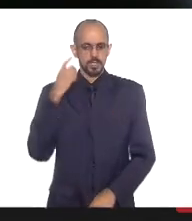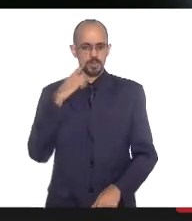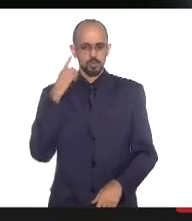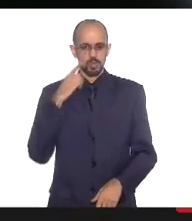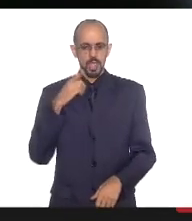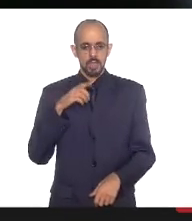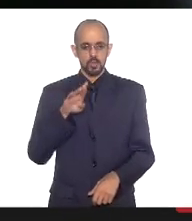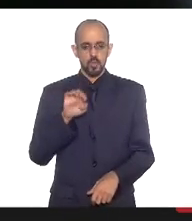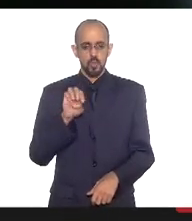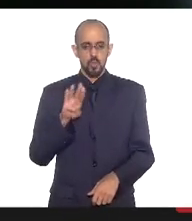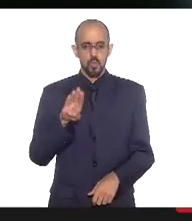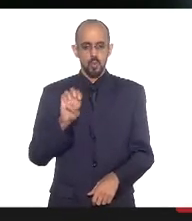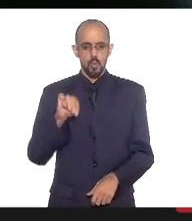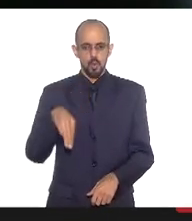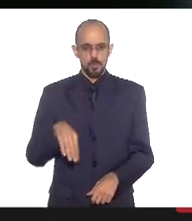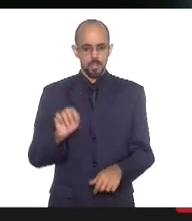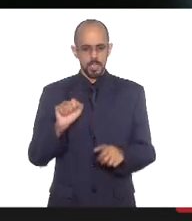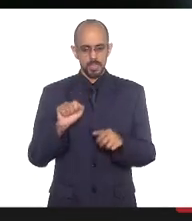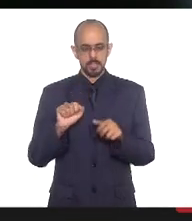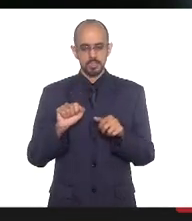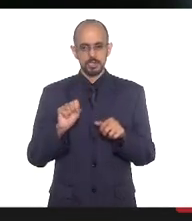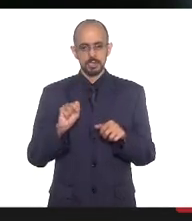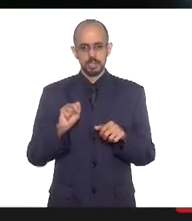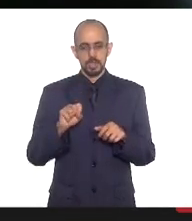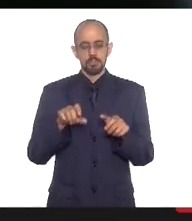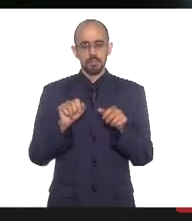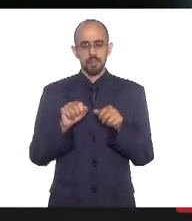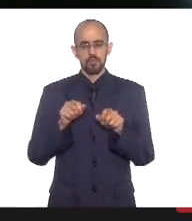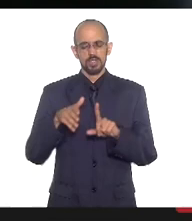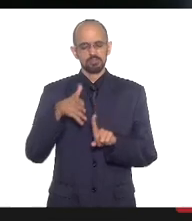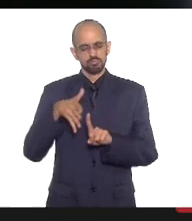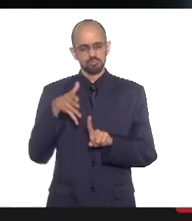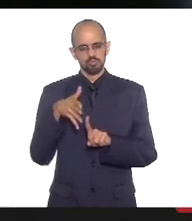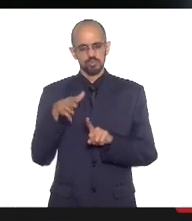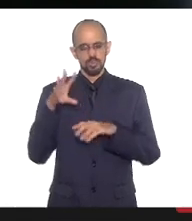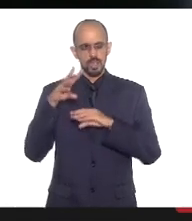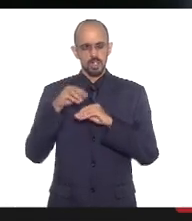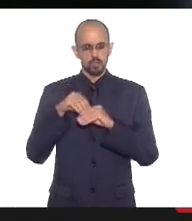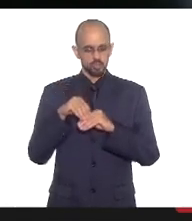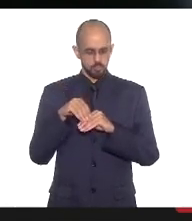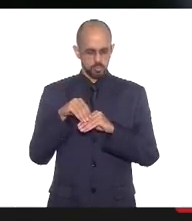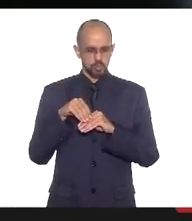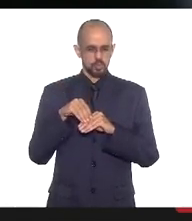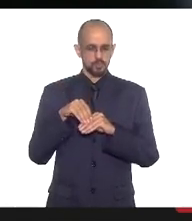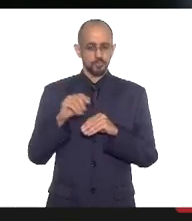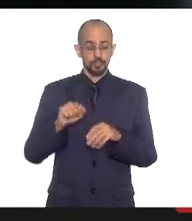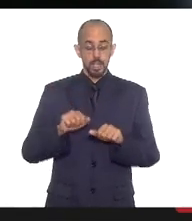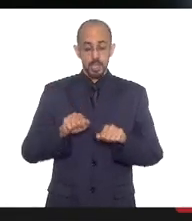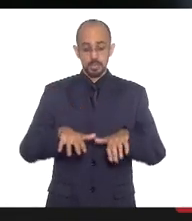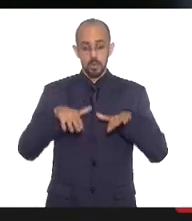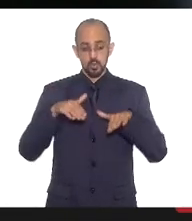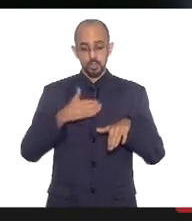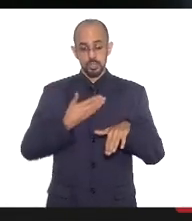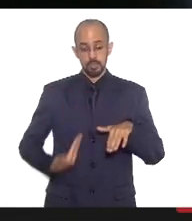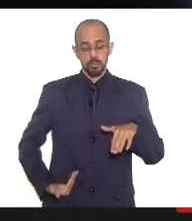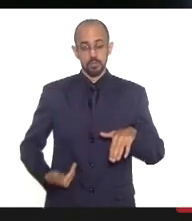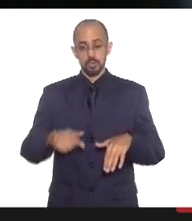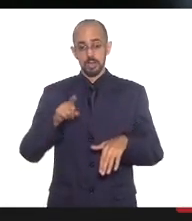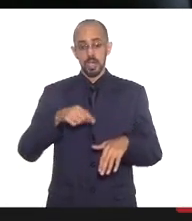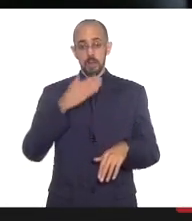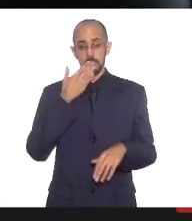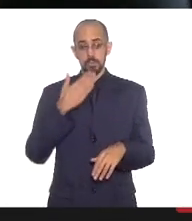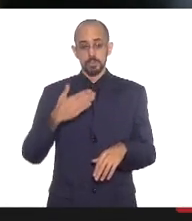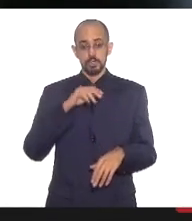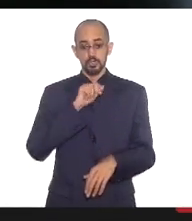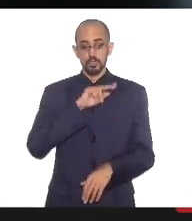para fazer também as suas brevíssimas considerações Na verdade essa audiência foi uma solicitação